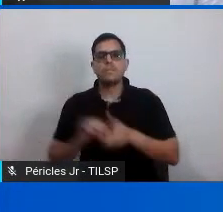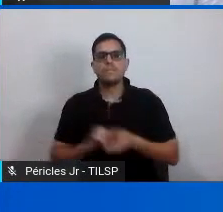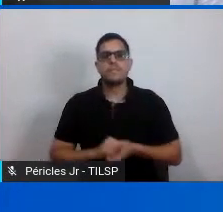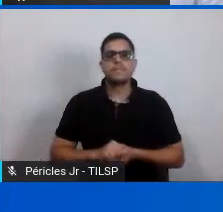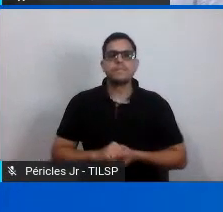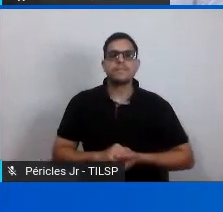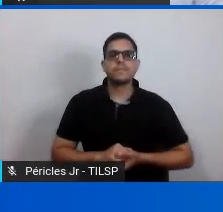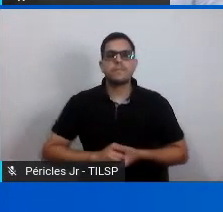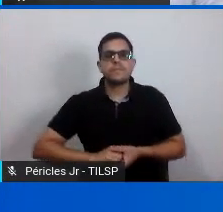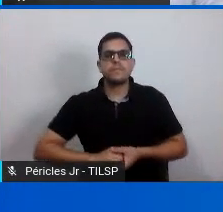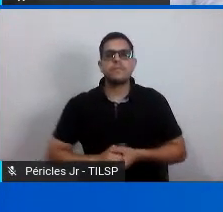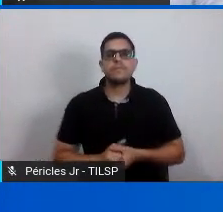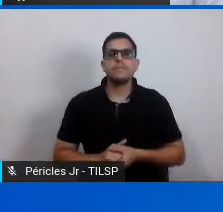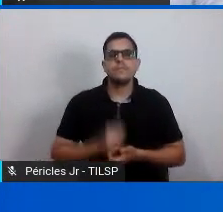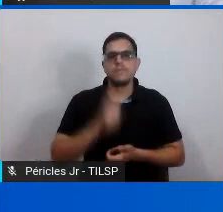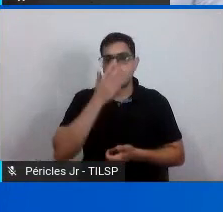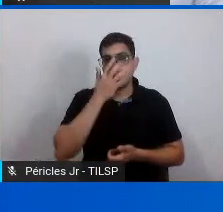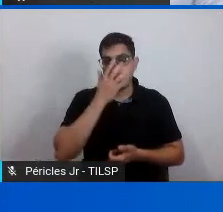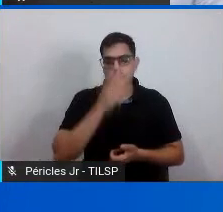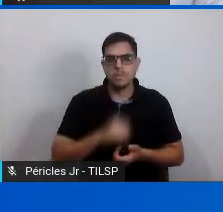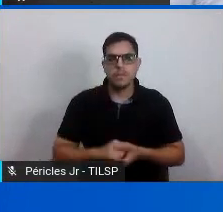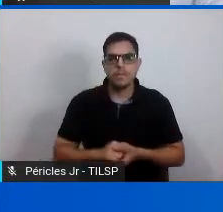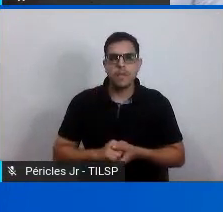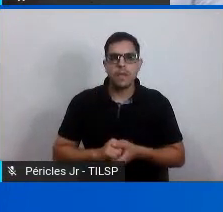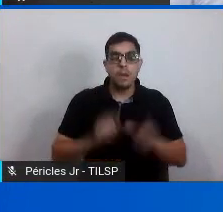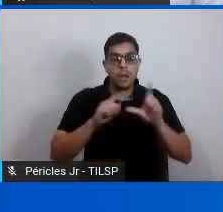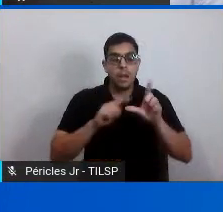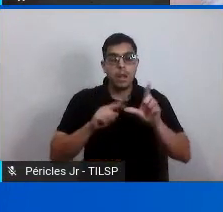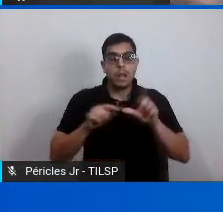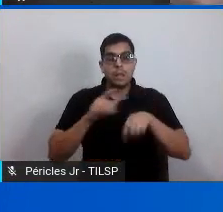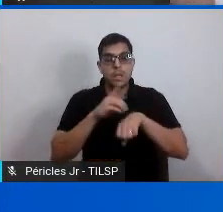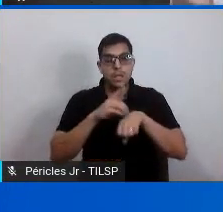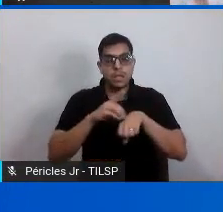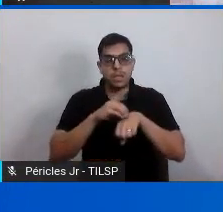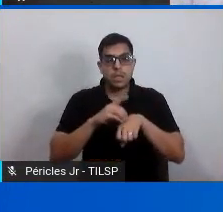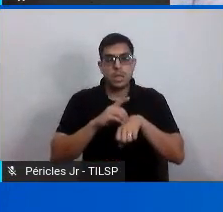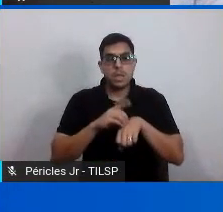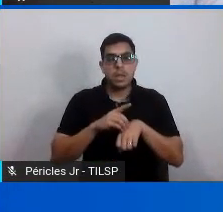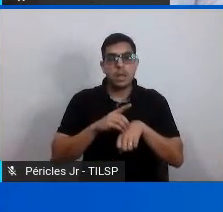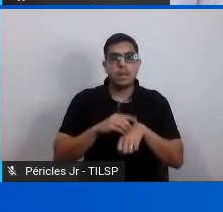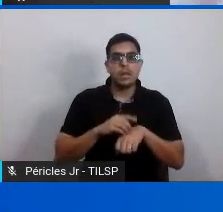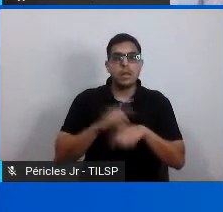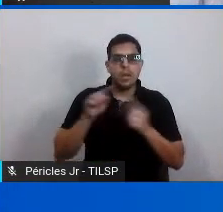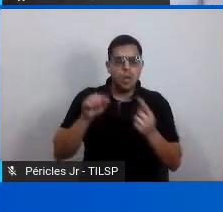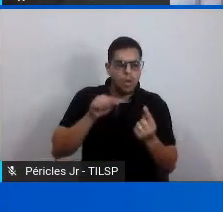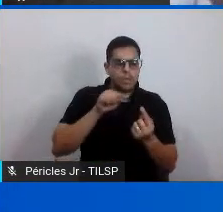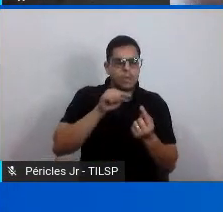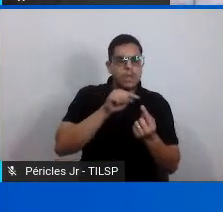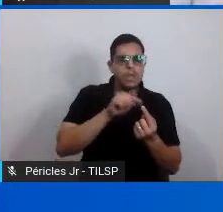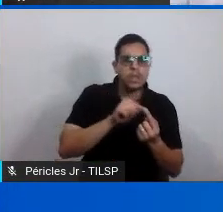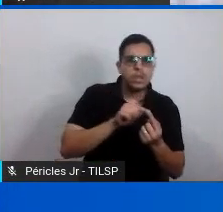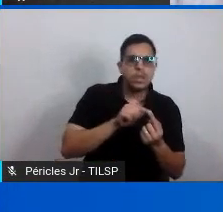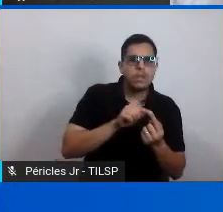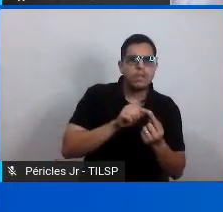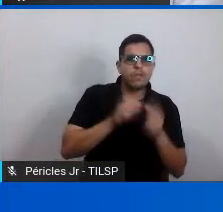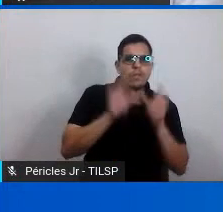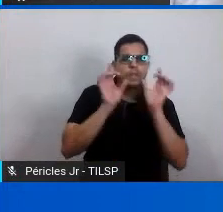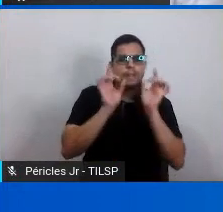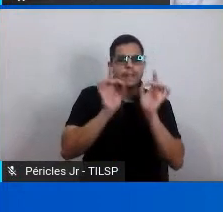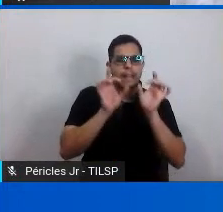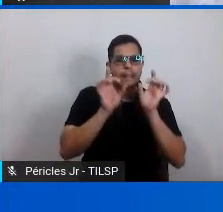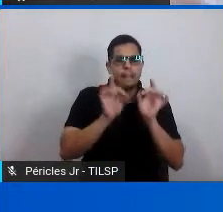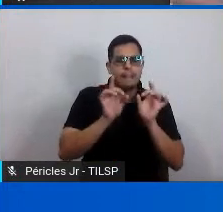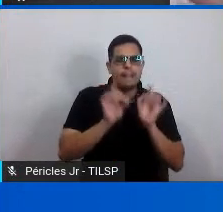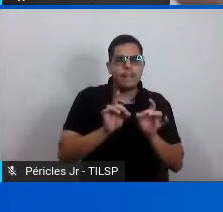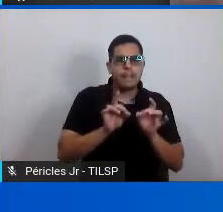eu trouxe aqui que o letramento digital tem sentidos específicos e finalidades específicas reforçando Aquela minha